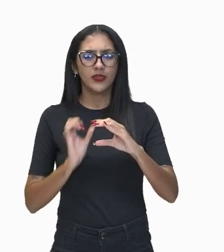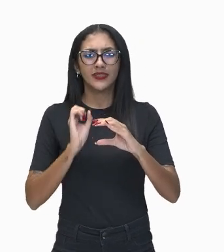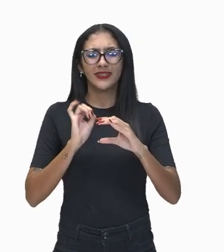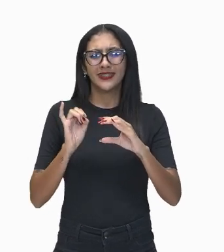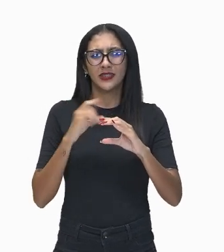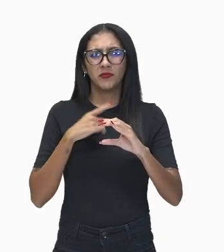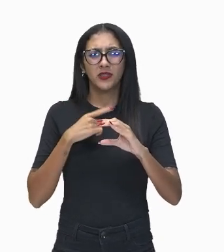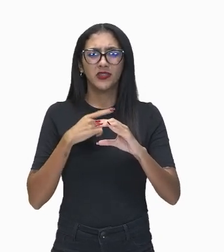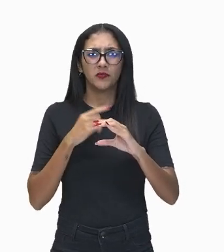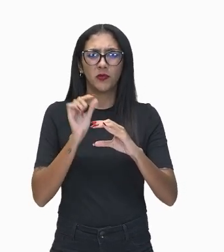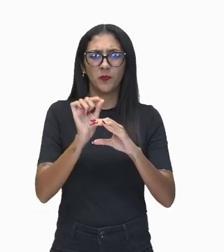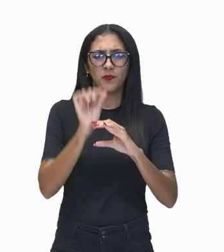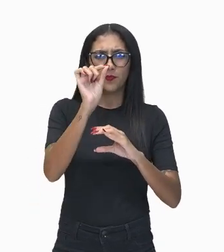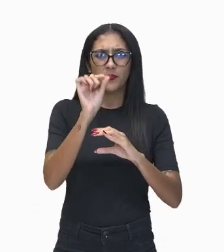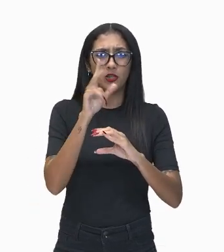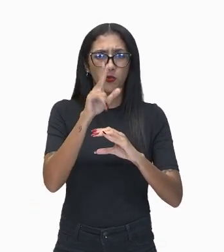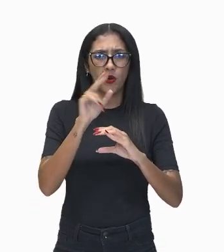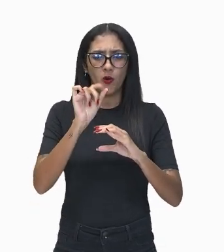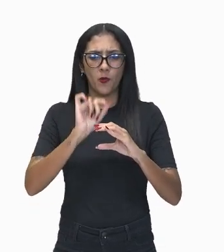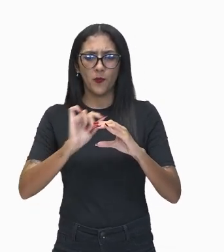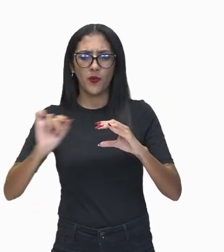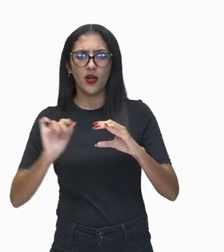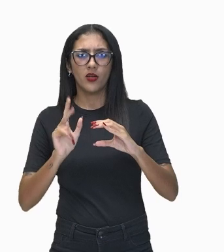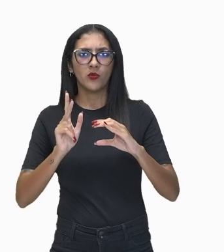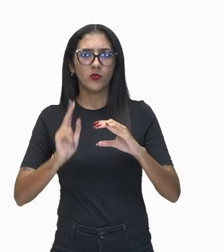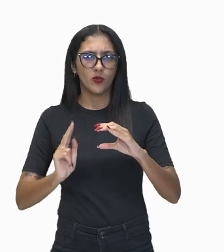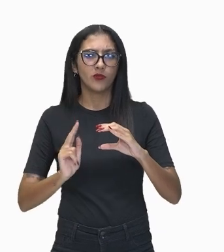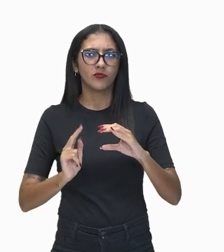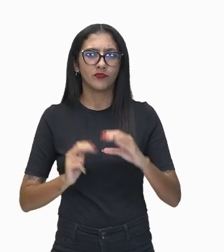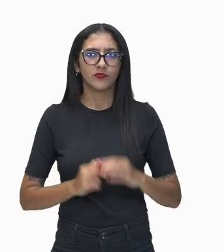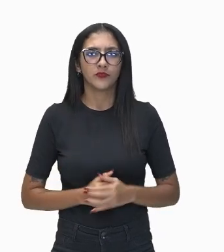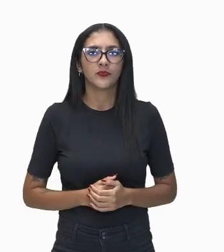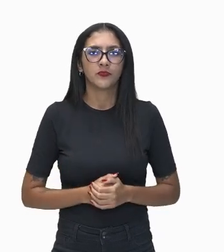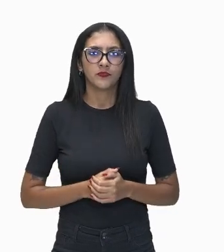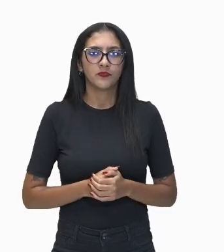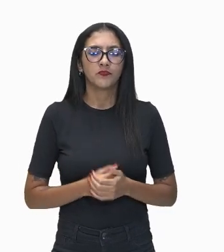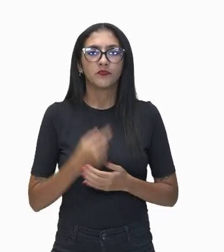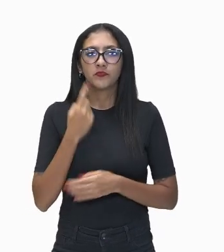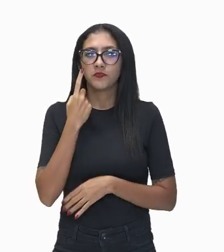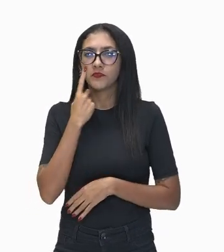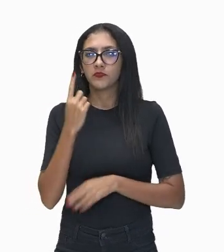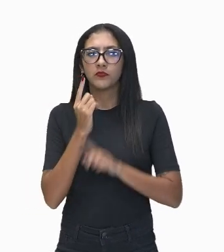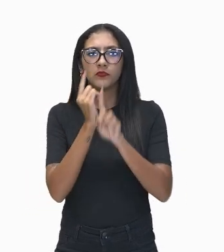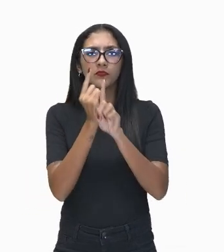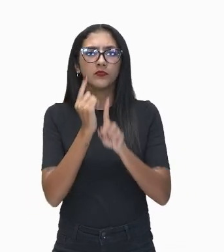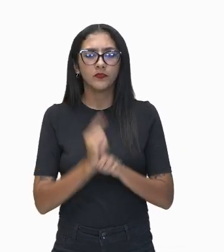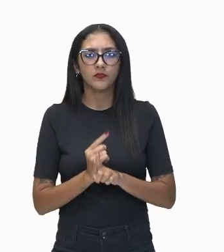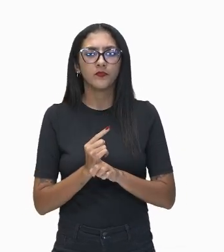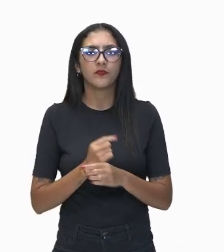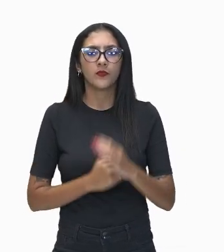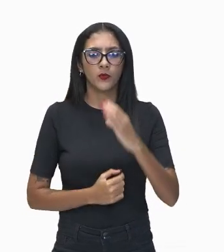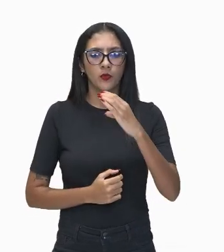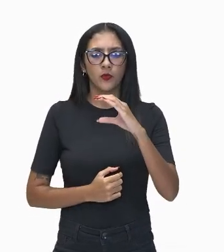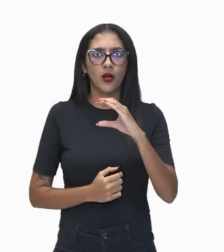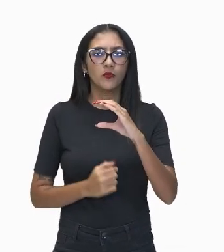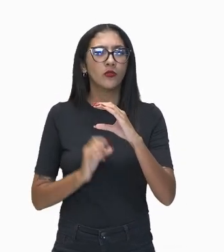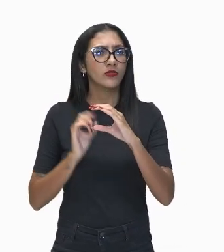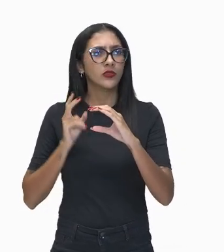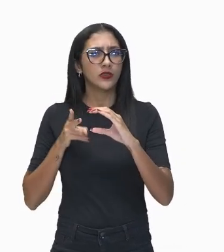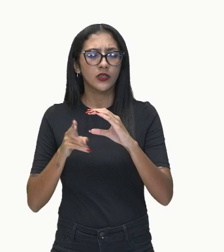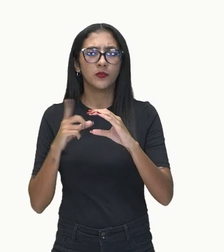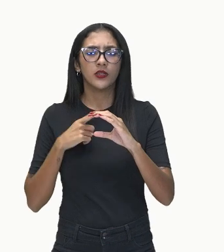não vai ocorrer isomeria óptica. Como, por exemplo, aqui, a identificação do carbono quiral. Ele é sempre identificado por